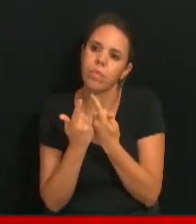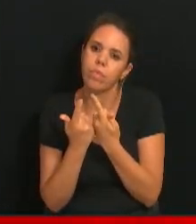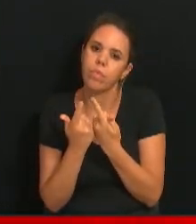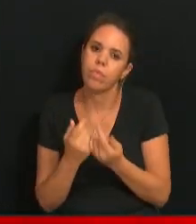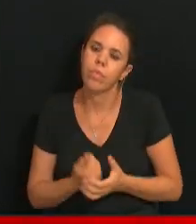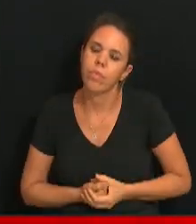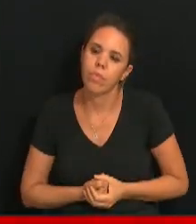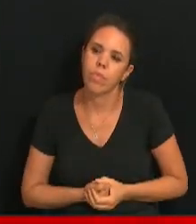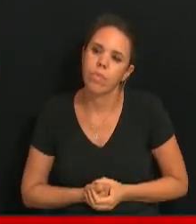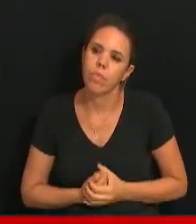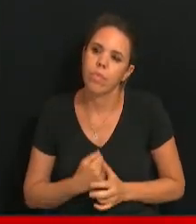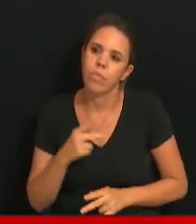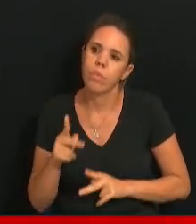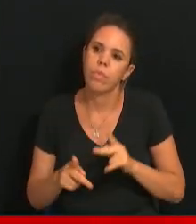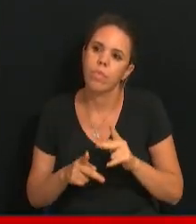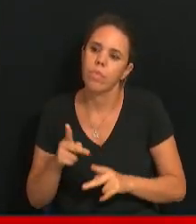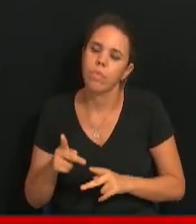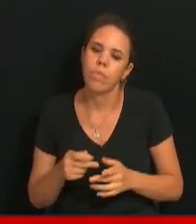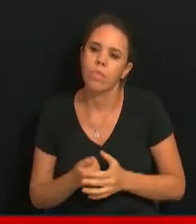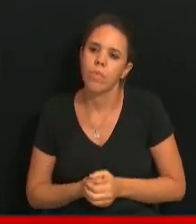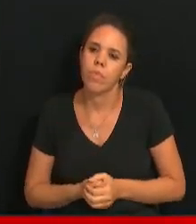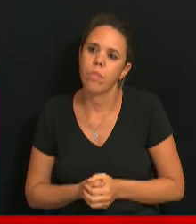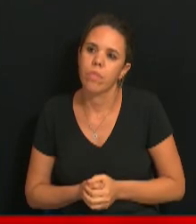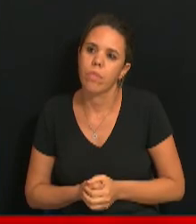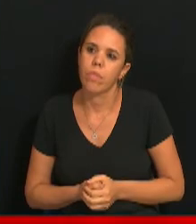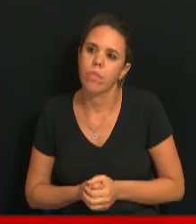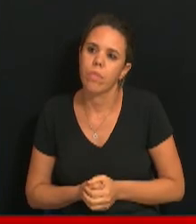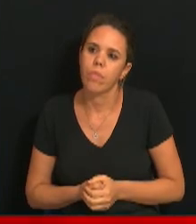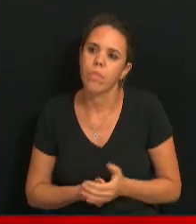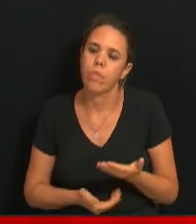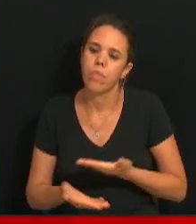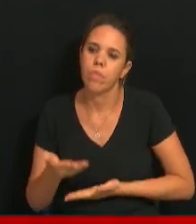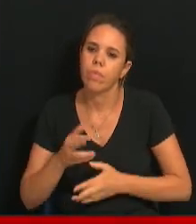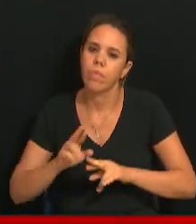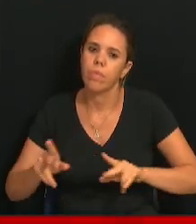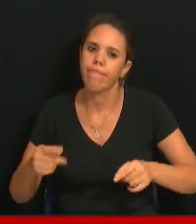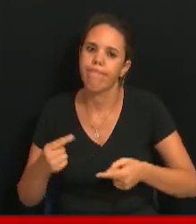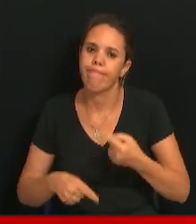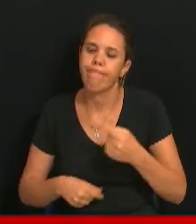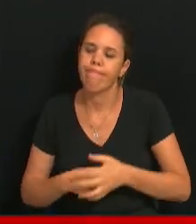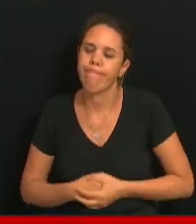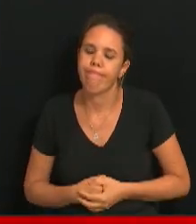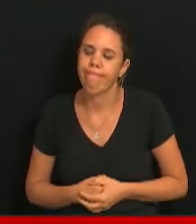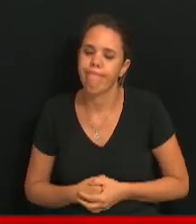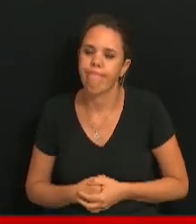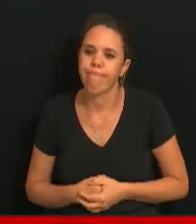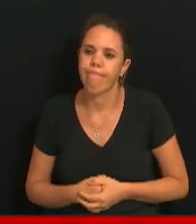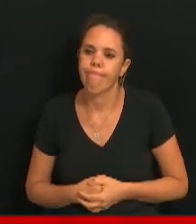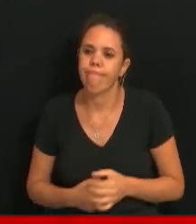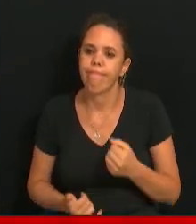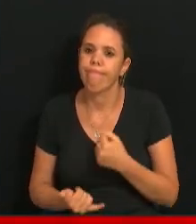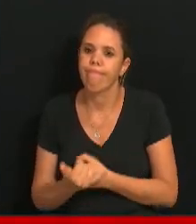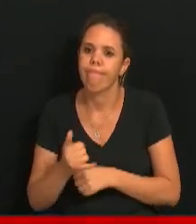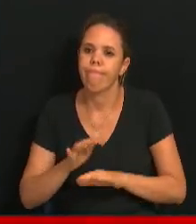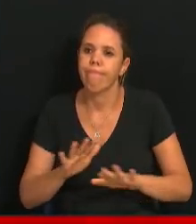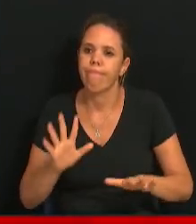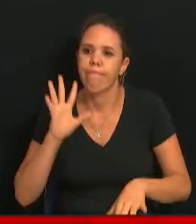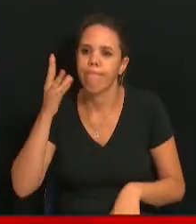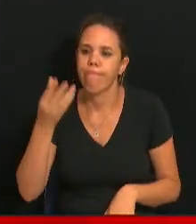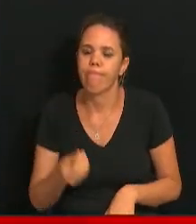né, de pessoas, das interpretações divergentes, dessas diversas falhas, nós entendemos